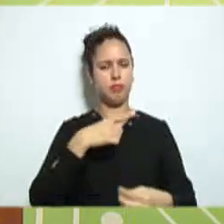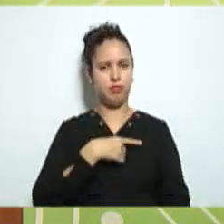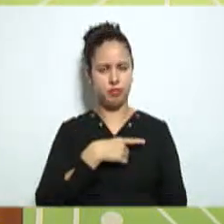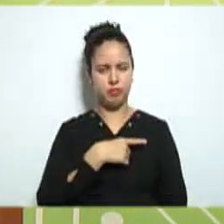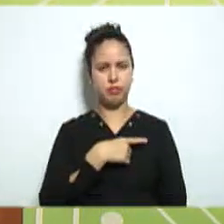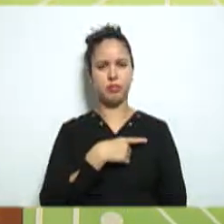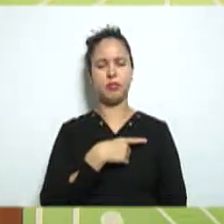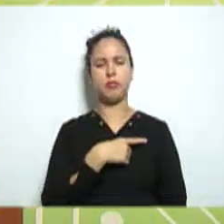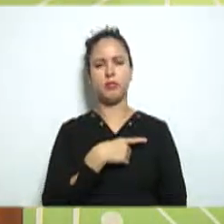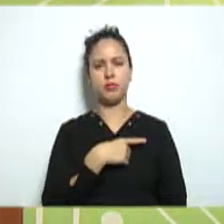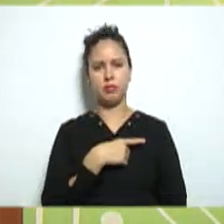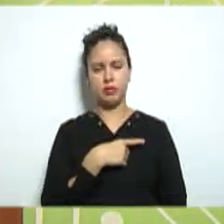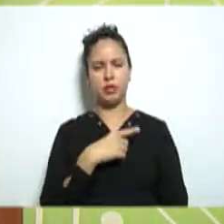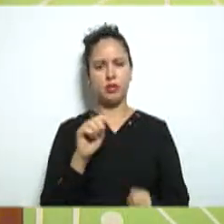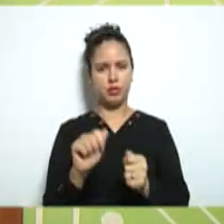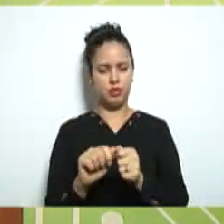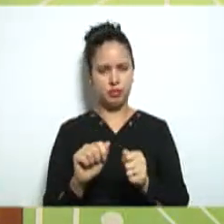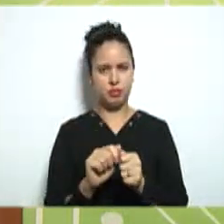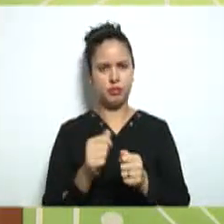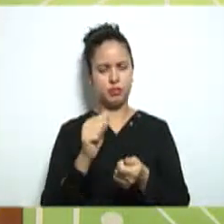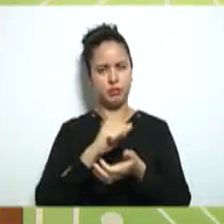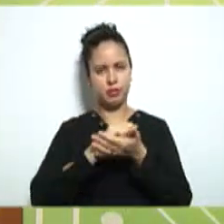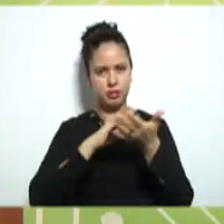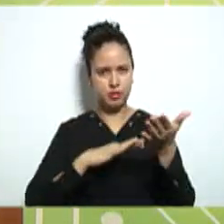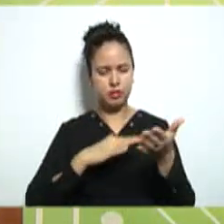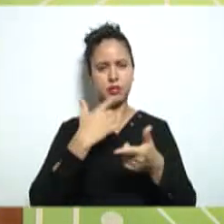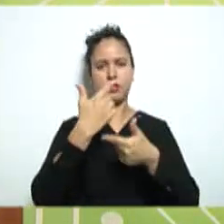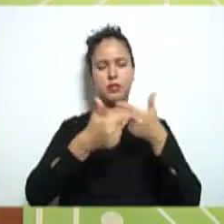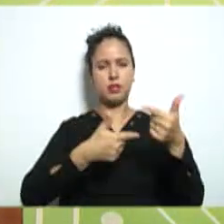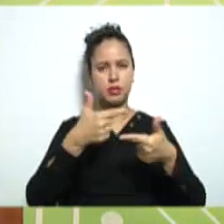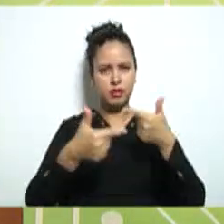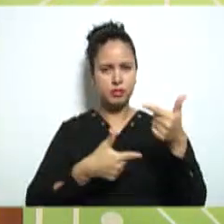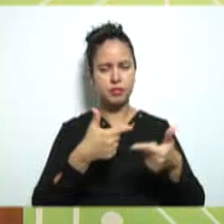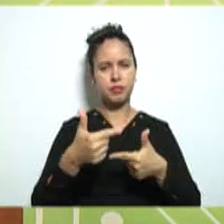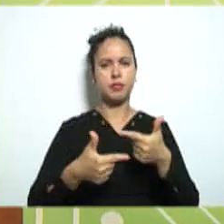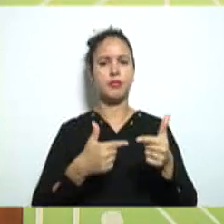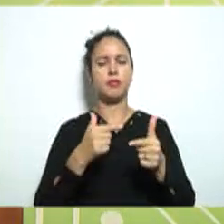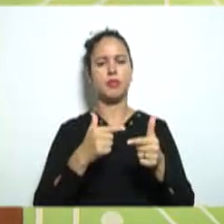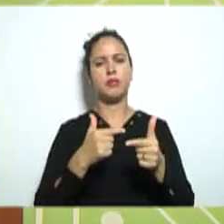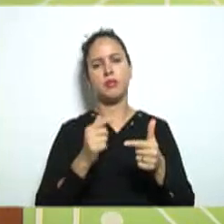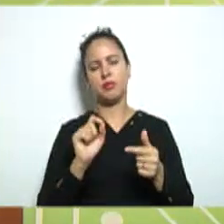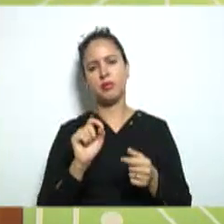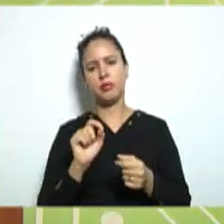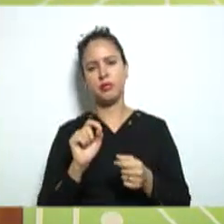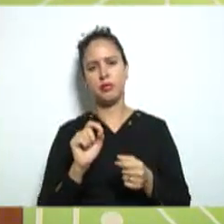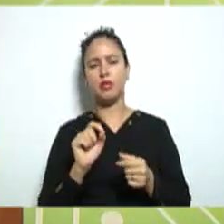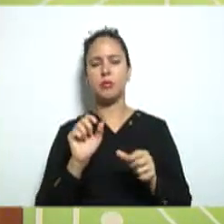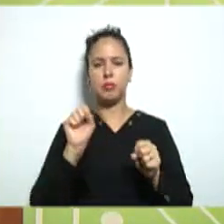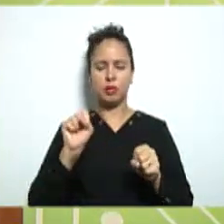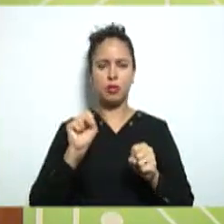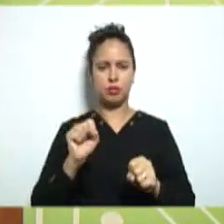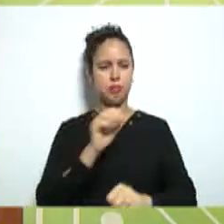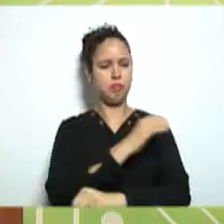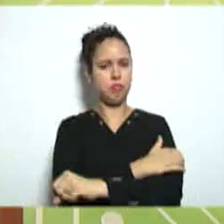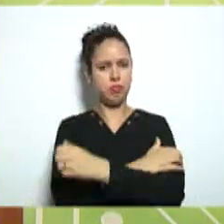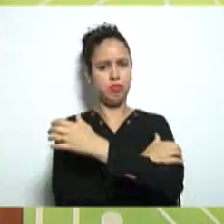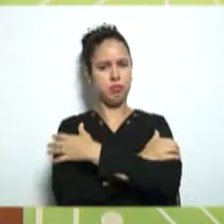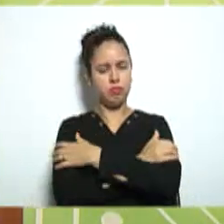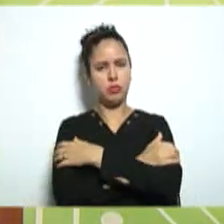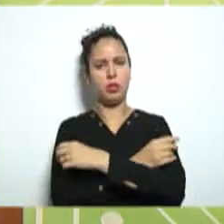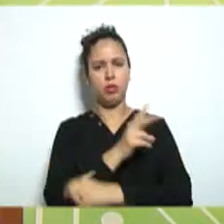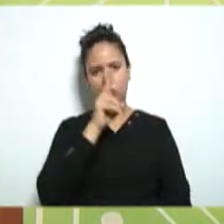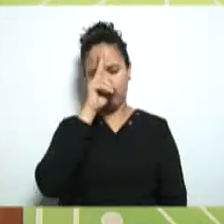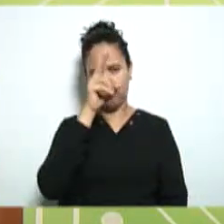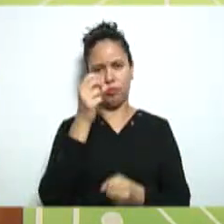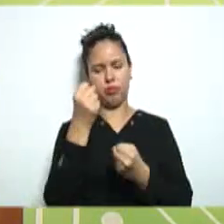temos de realizar atividades, sendo essas atividades físicas, braçais, sendo